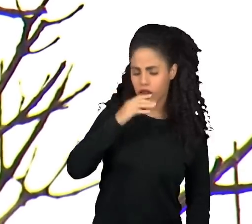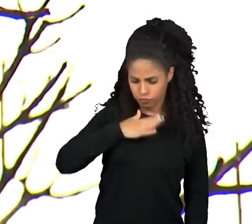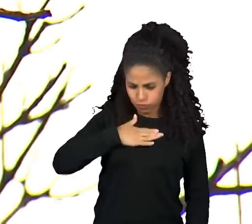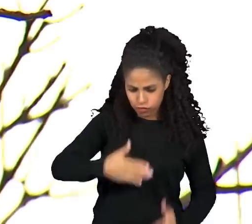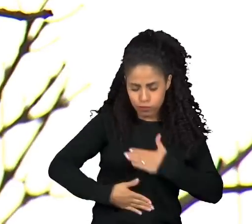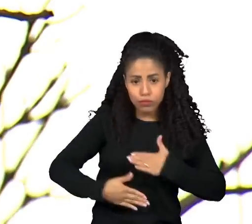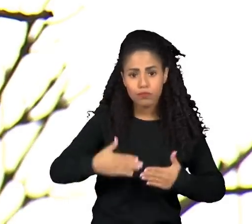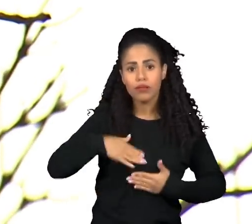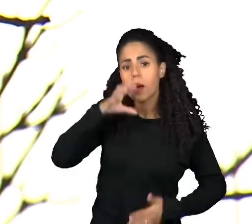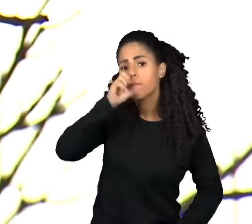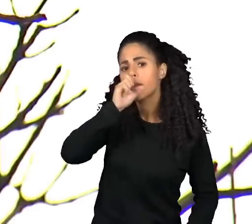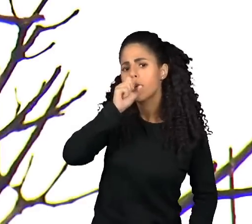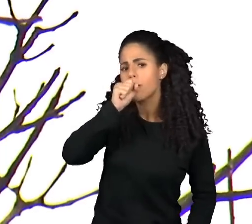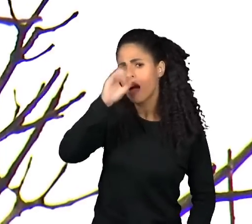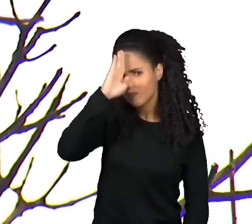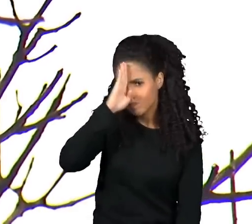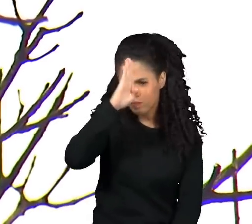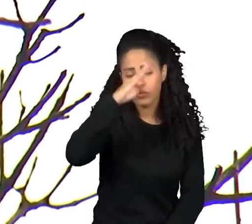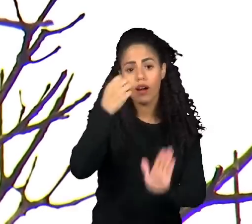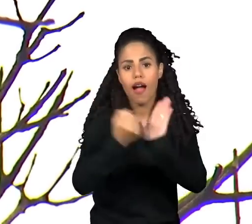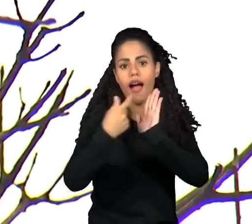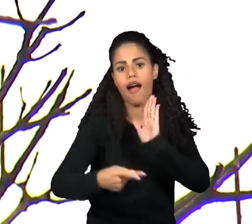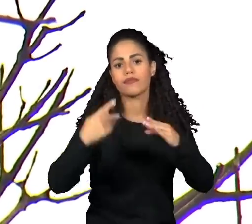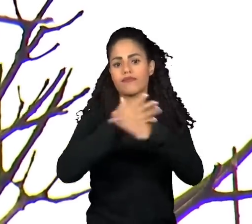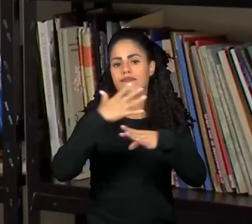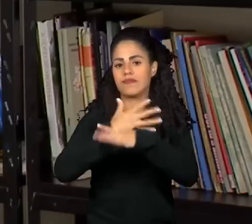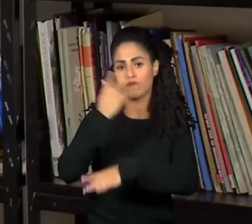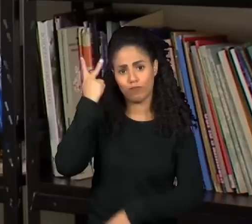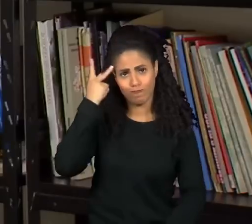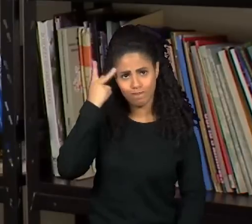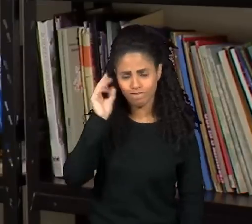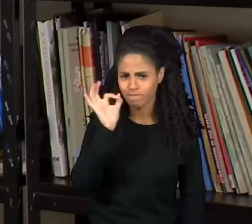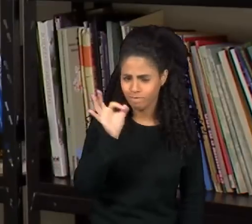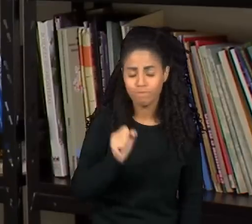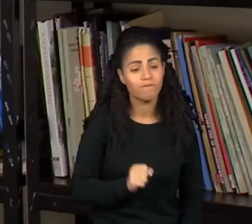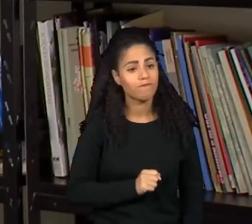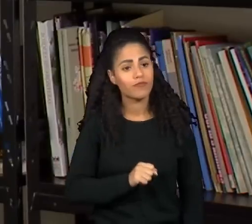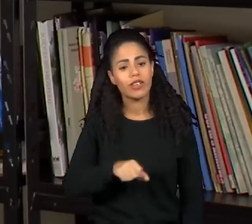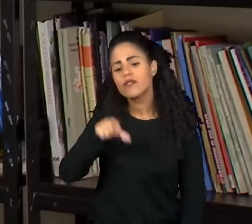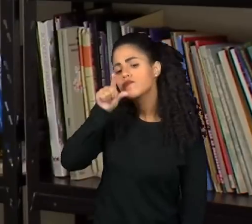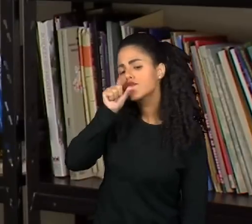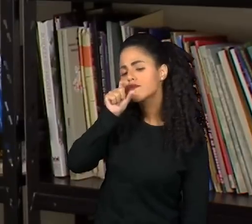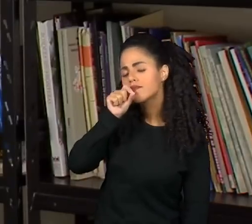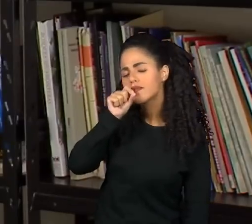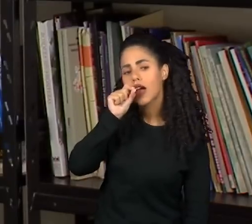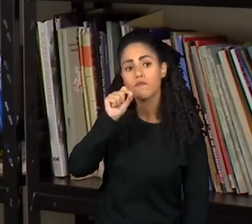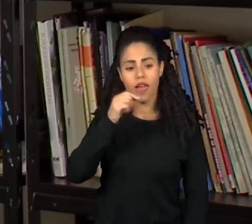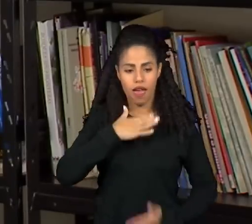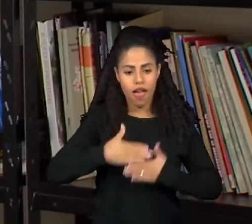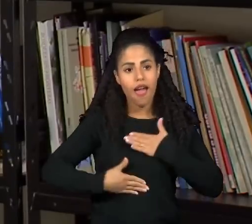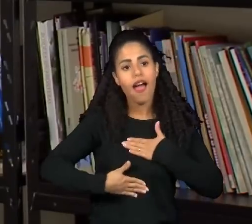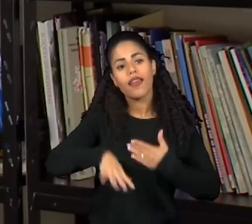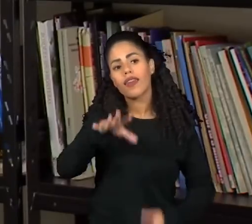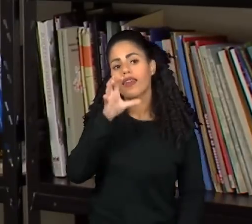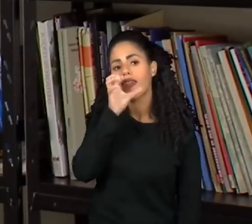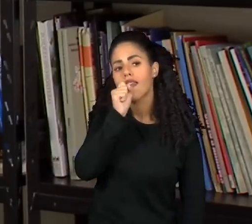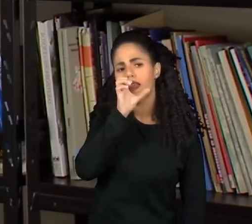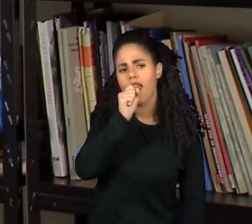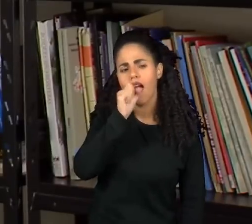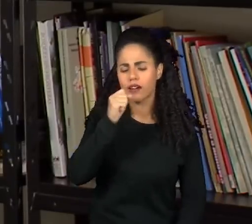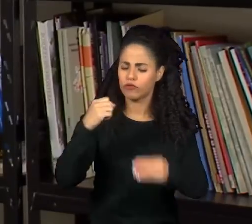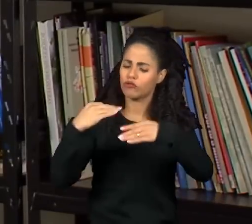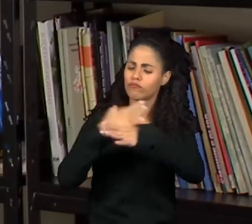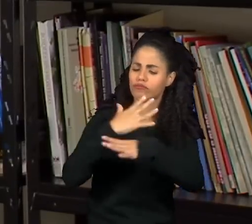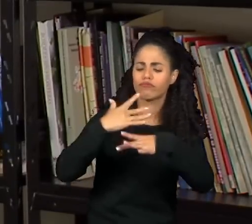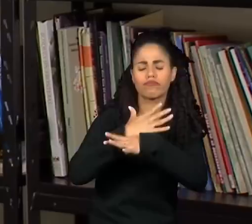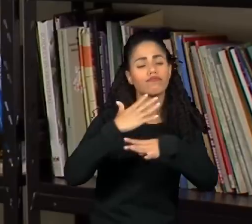É presença marcante na capital paulista. O sabiá-laranjeira é uma espécie que se adaptou muito às cidades